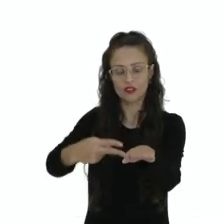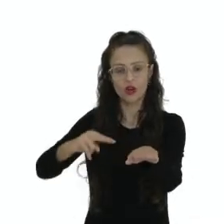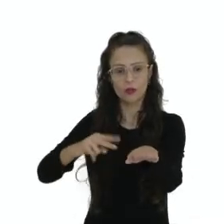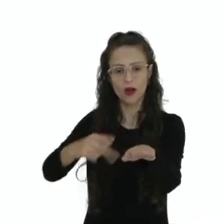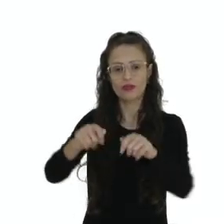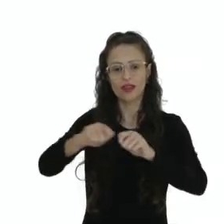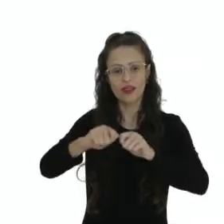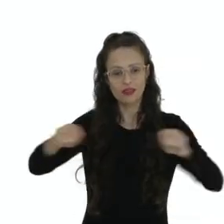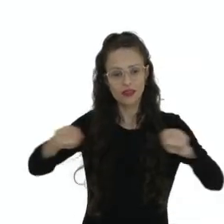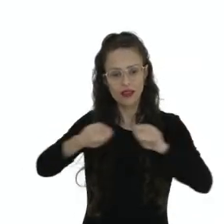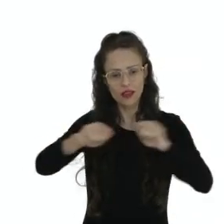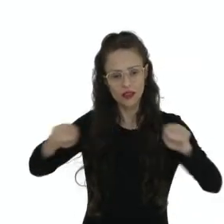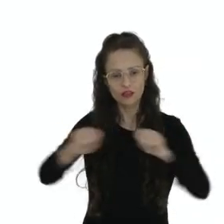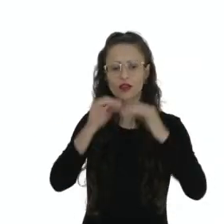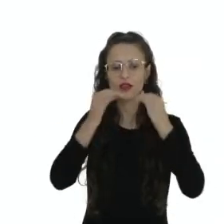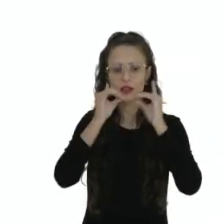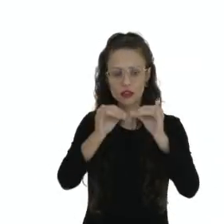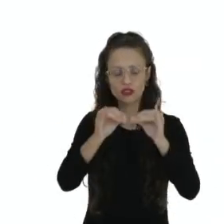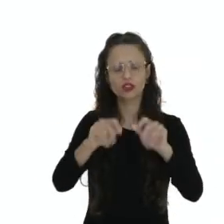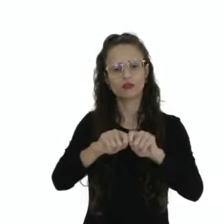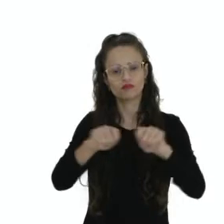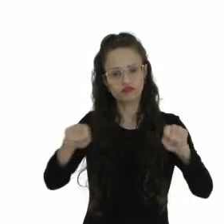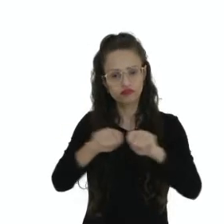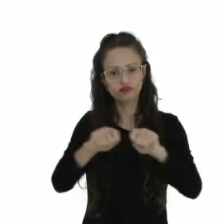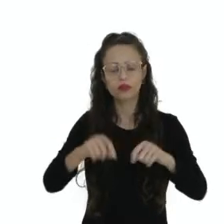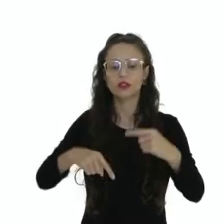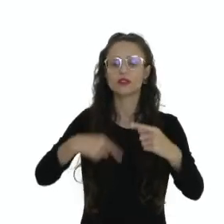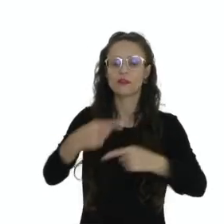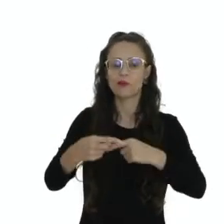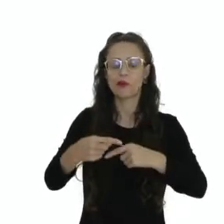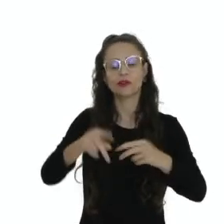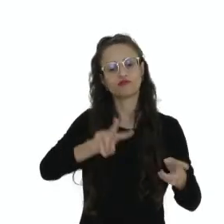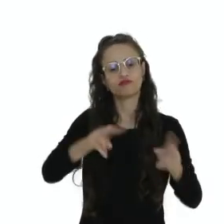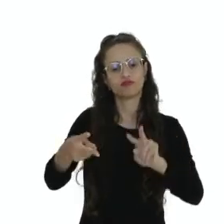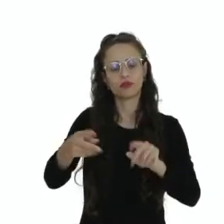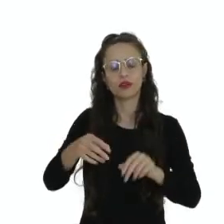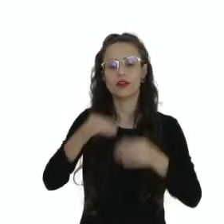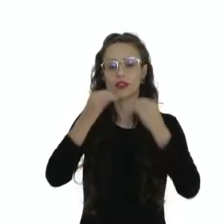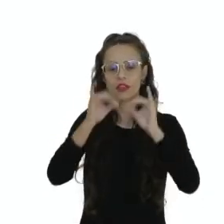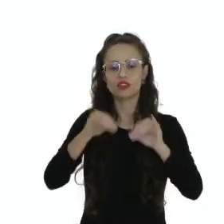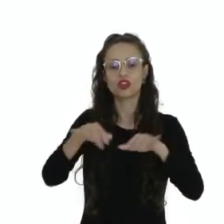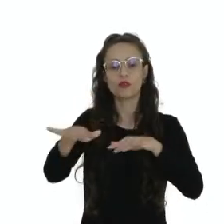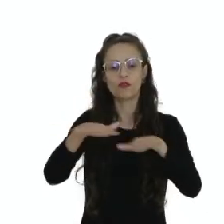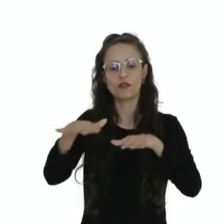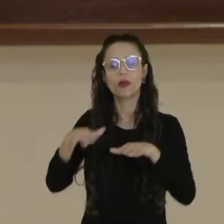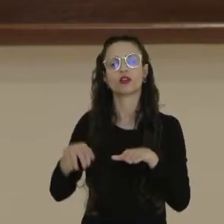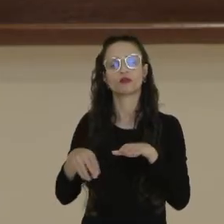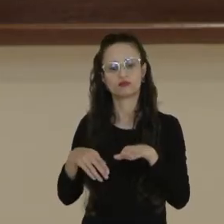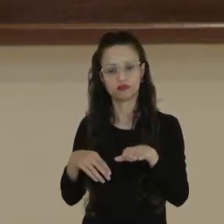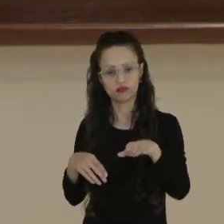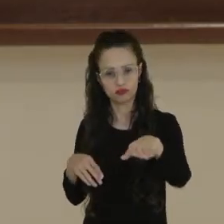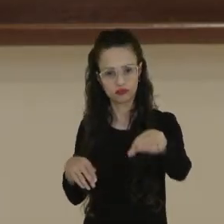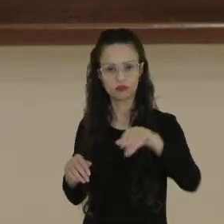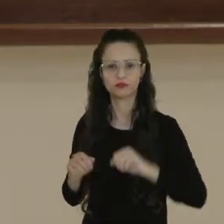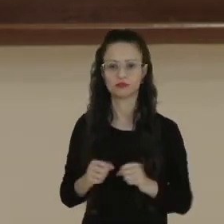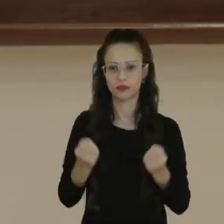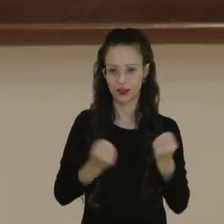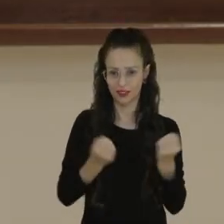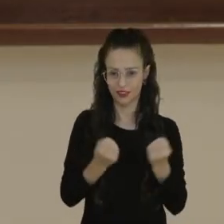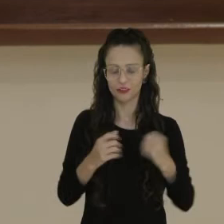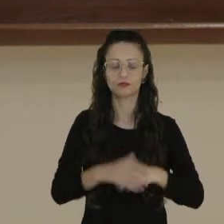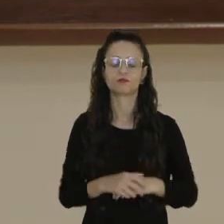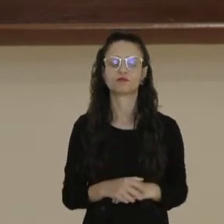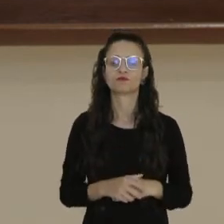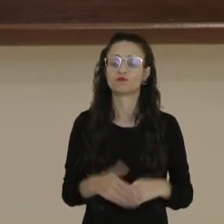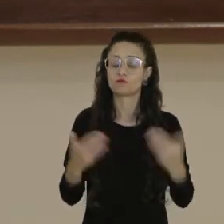que por fim se transforma em energia de movimento, fazendo o carrinho andar para frente, certo? Então você